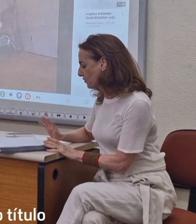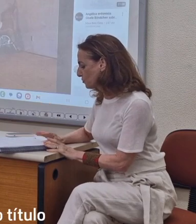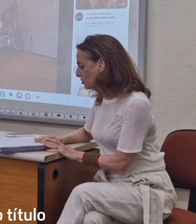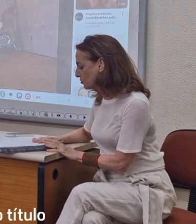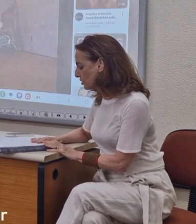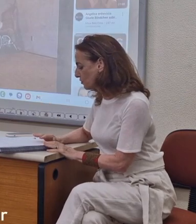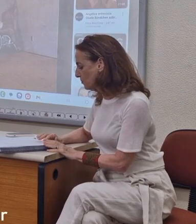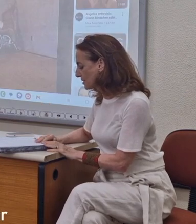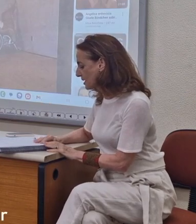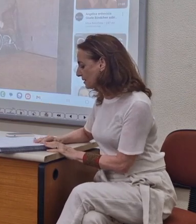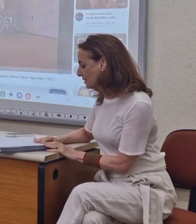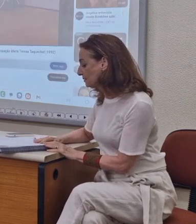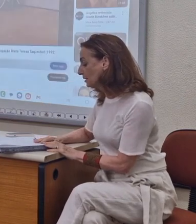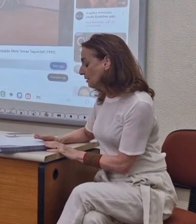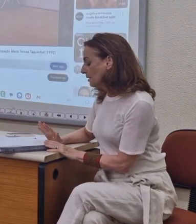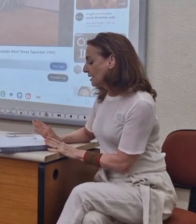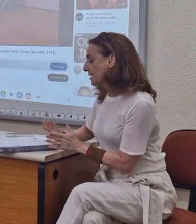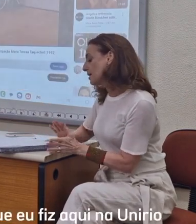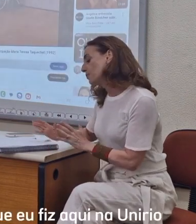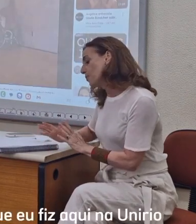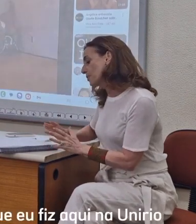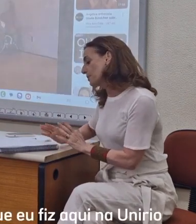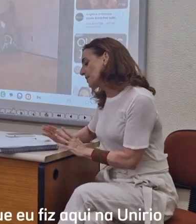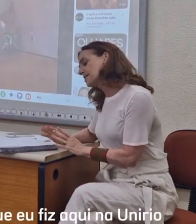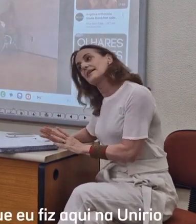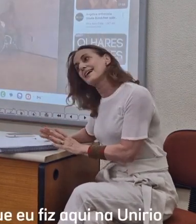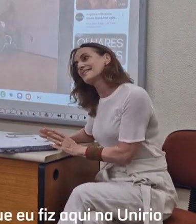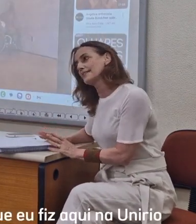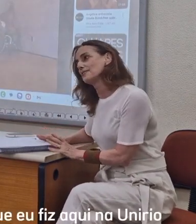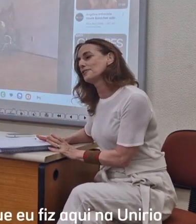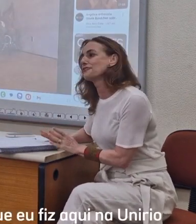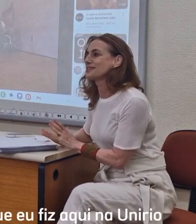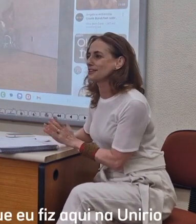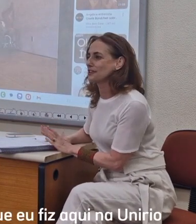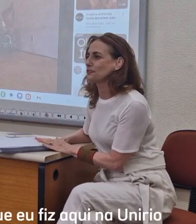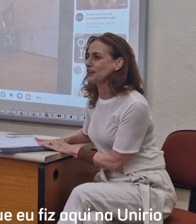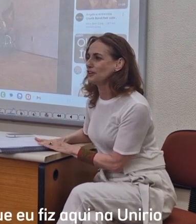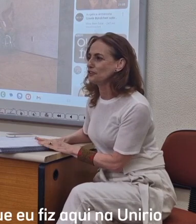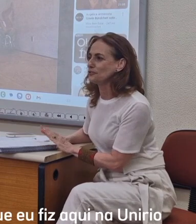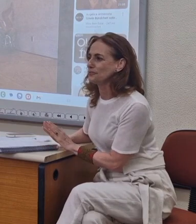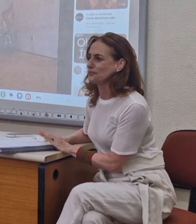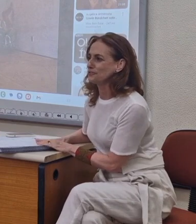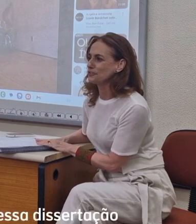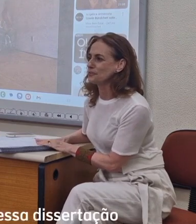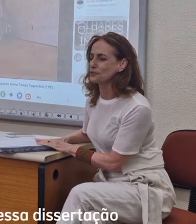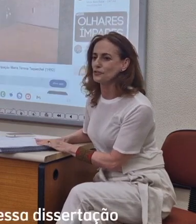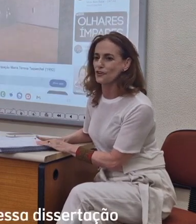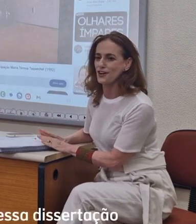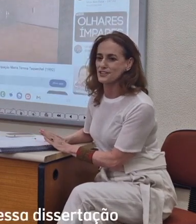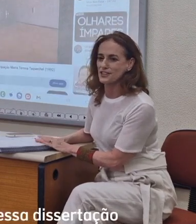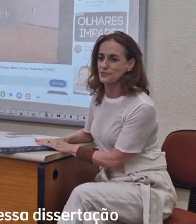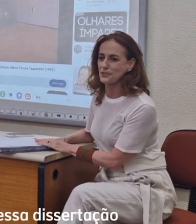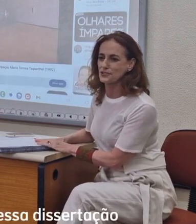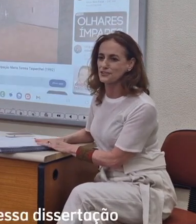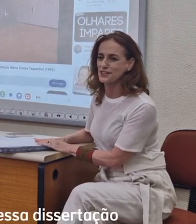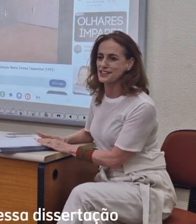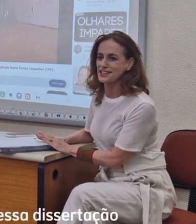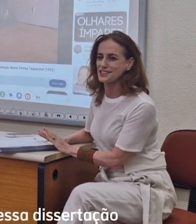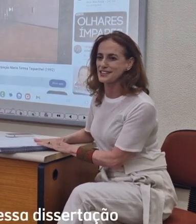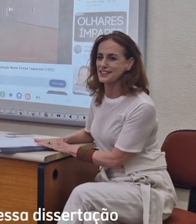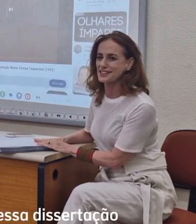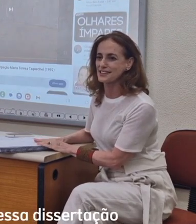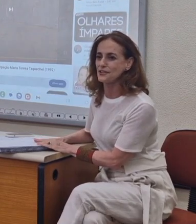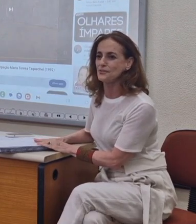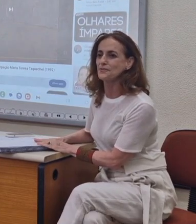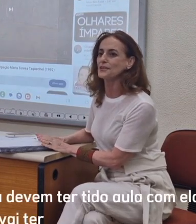acho que ela está falando o título. Eu vou começar, então. É um pouco da minha dissertação que eu fiz aqui no Rio. Muito orgulhosa de ter podido fazer